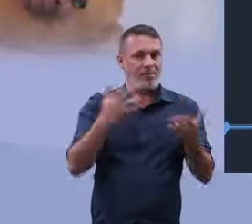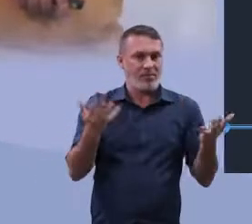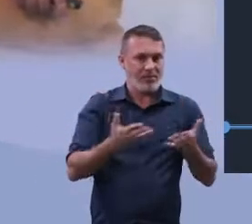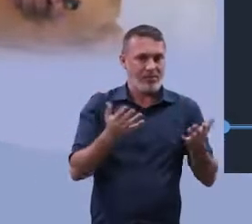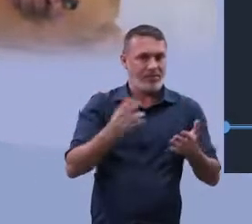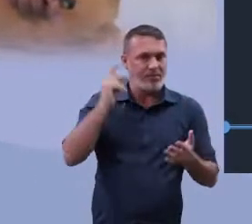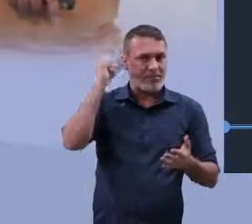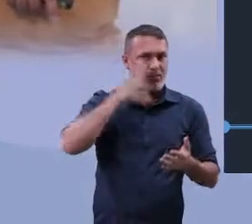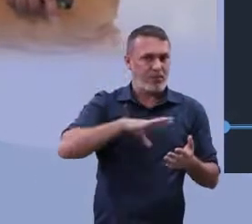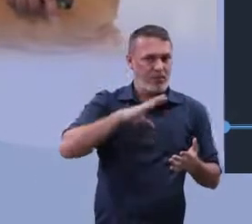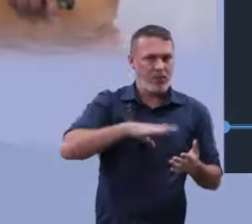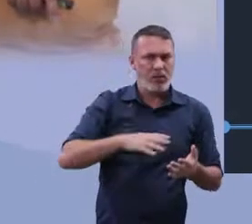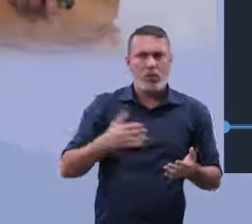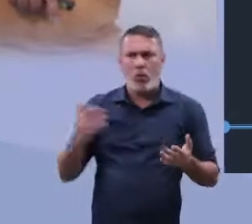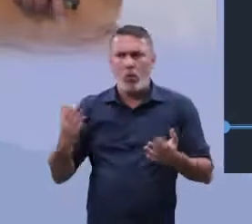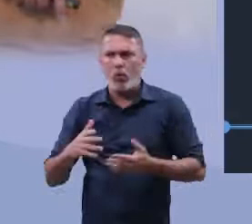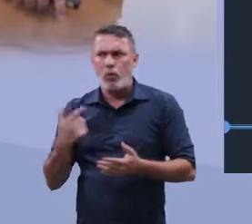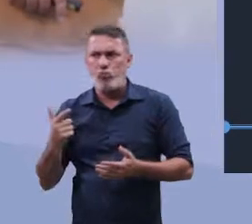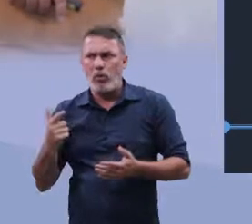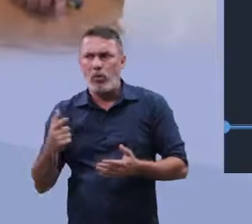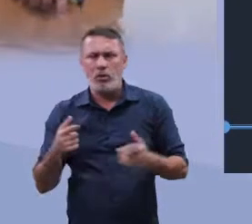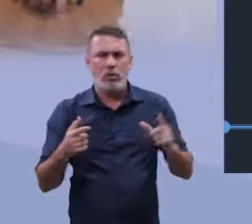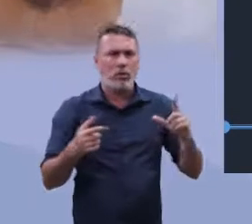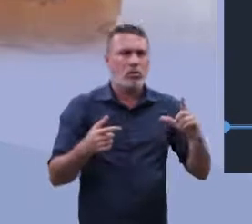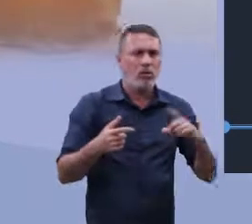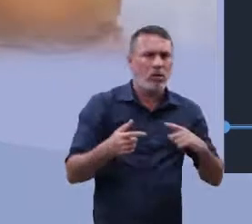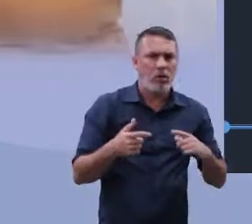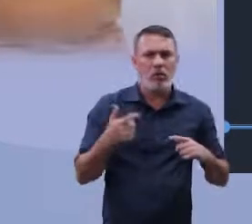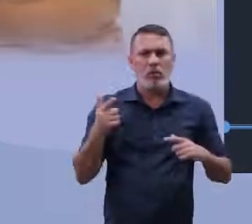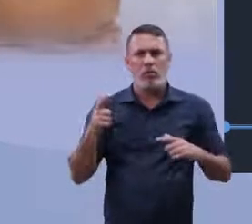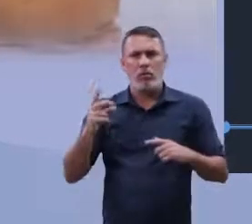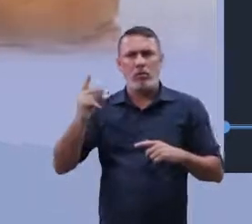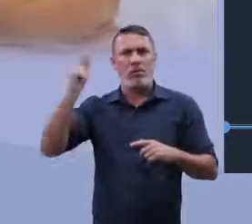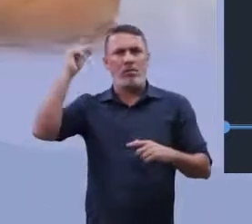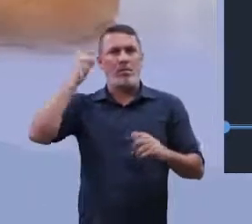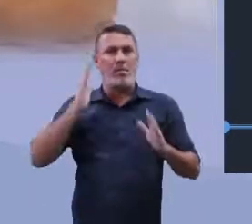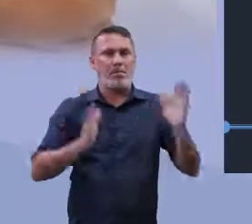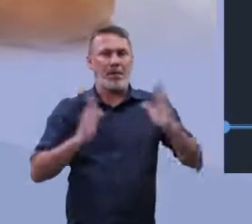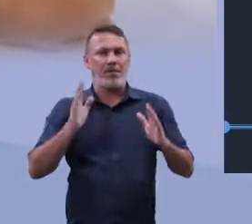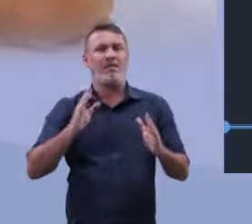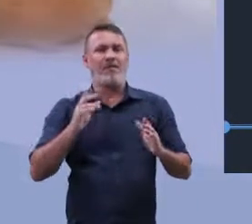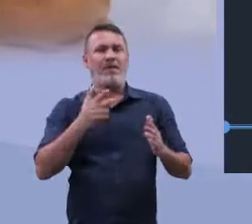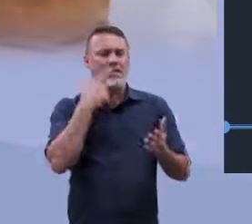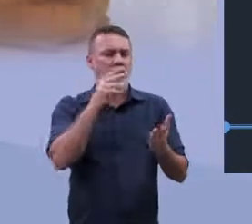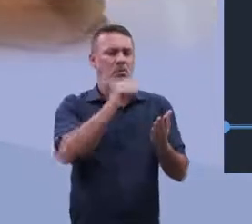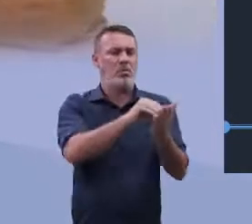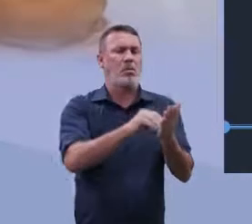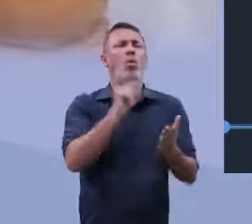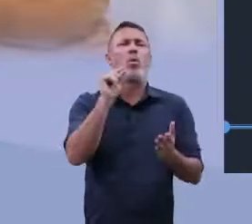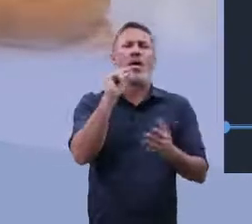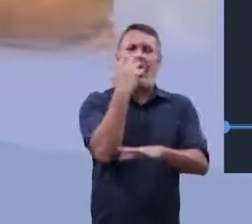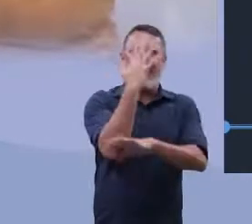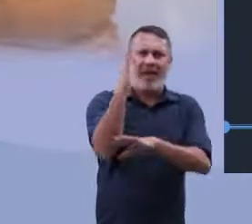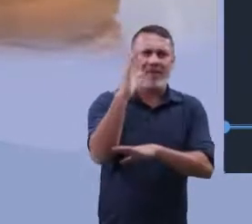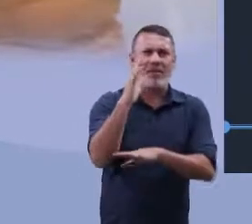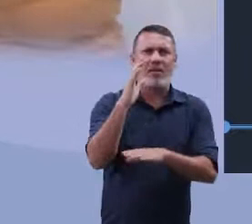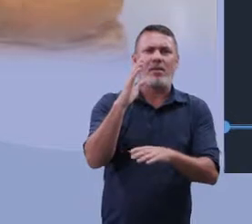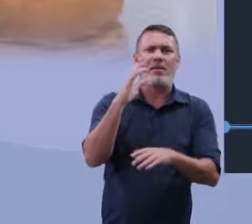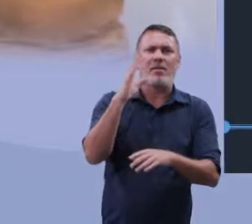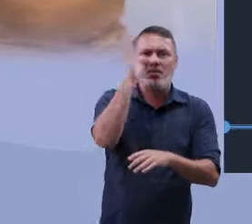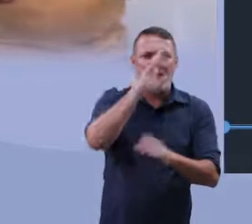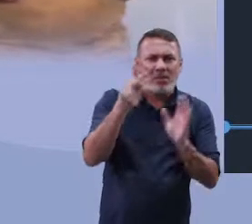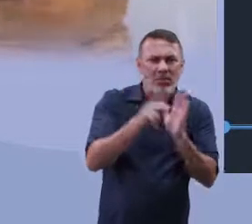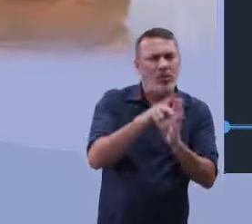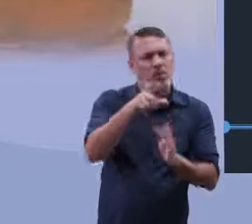Caminha, não existe hoje, a exemplo do pau-brasil, não está em todos os lugares, naquele período ele falava que tinha em todas as partes